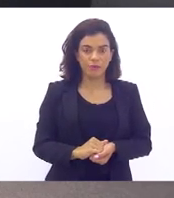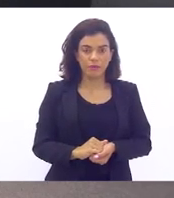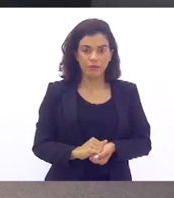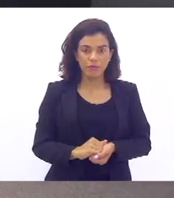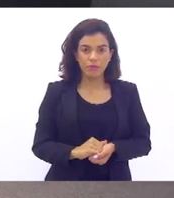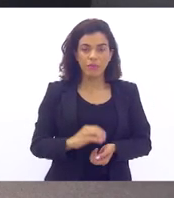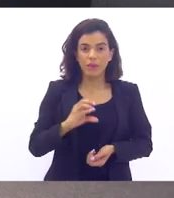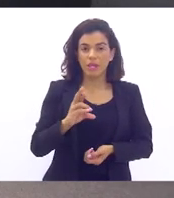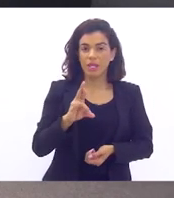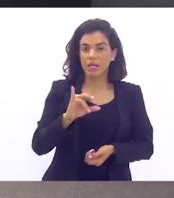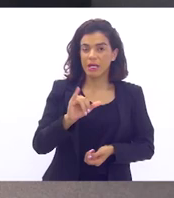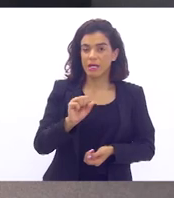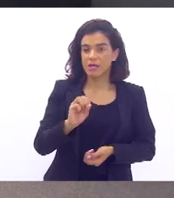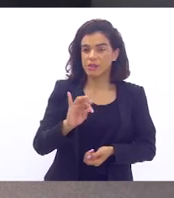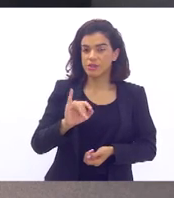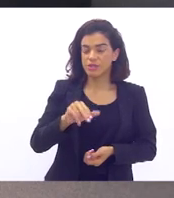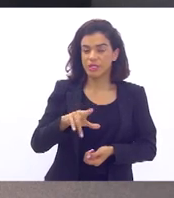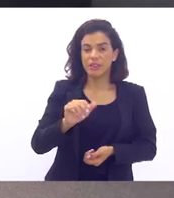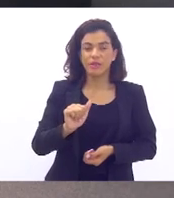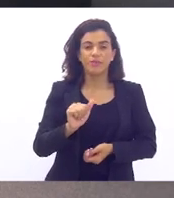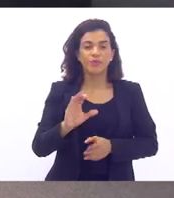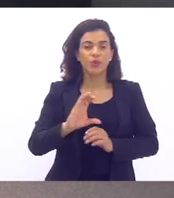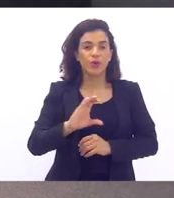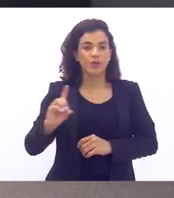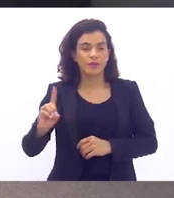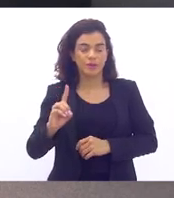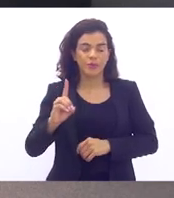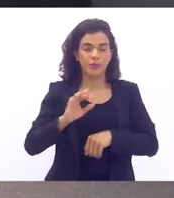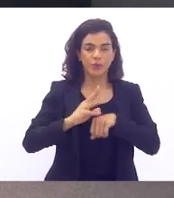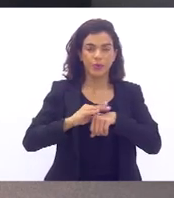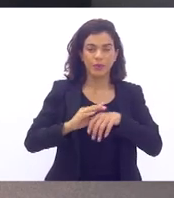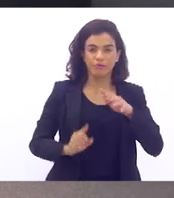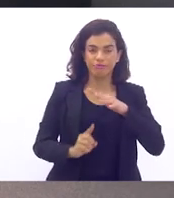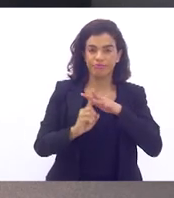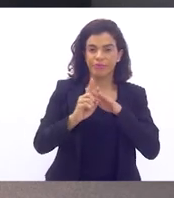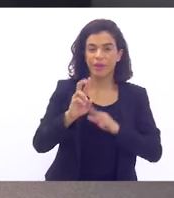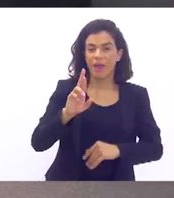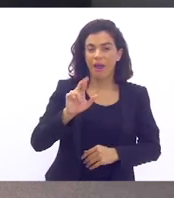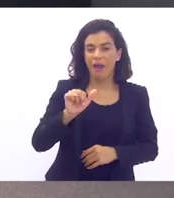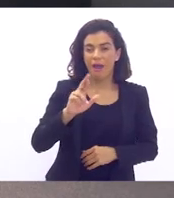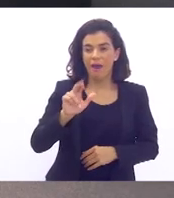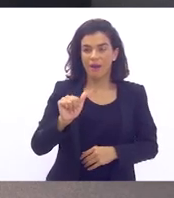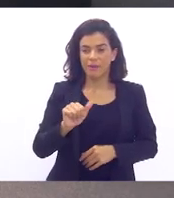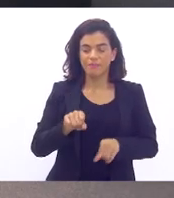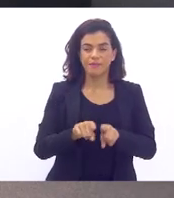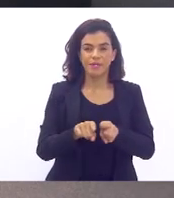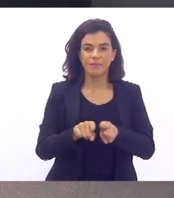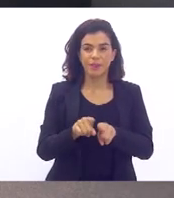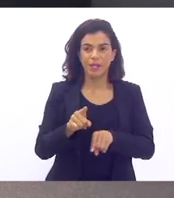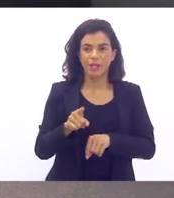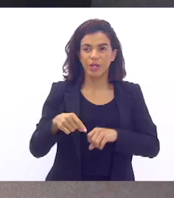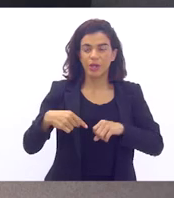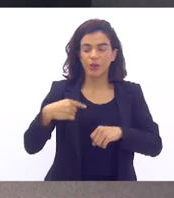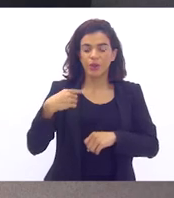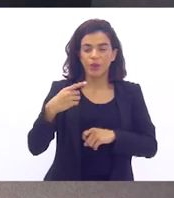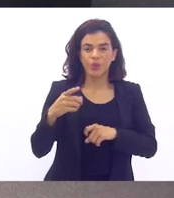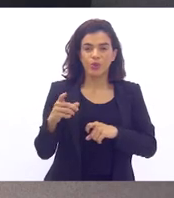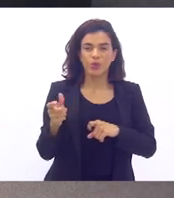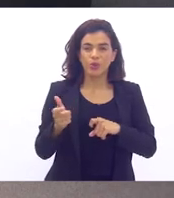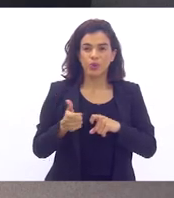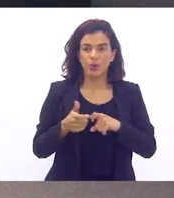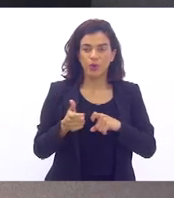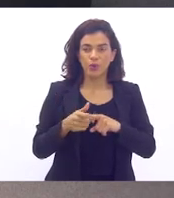Cristina Pena coordenadora de doenças raras muito bem-vindo à Assembleia Legislativa e Dr Carlos meirelender